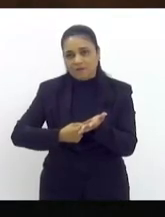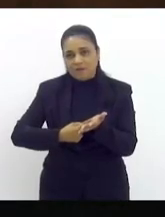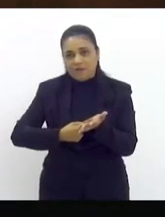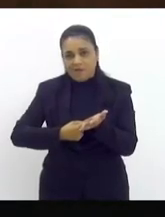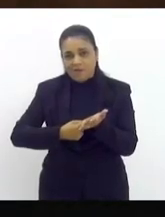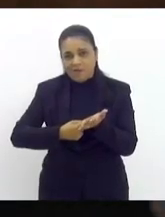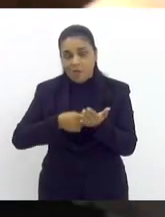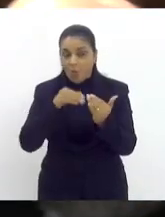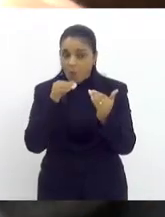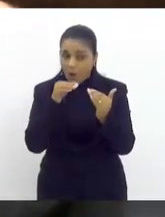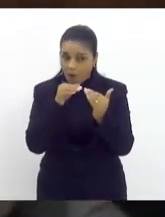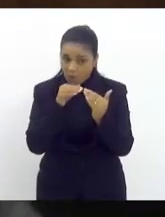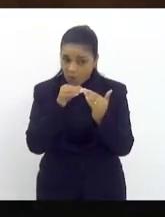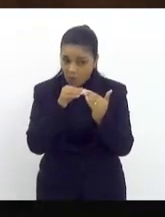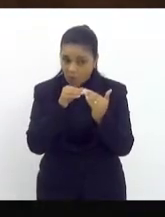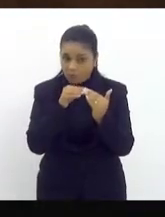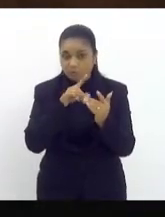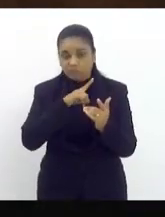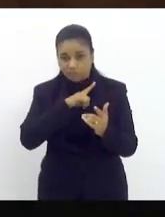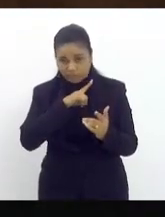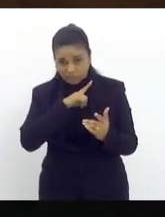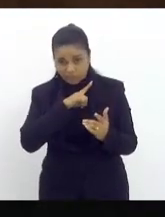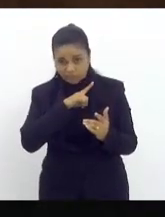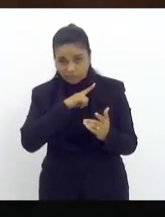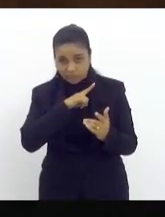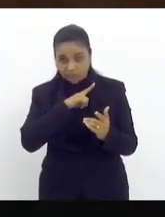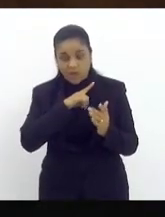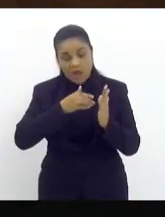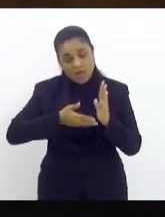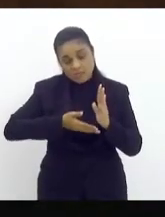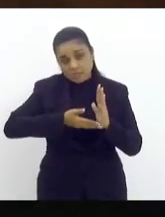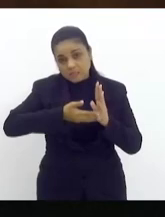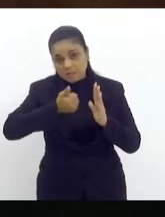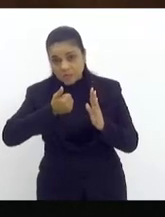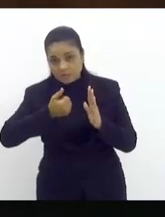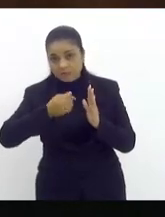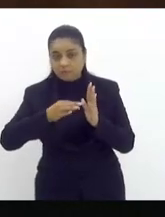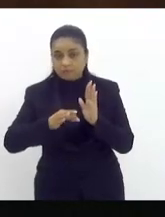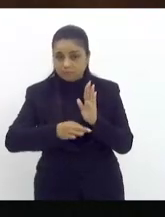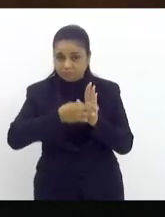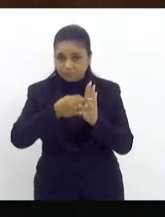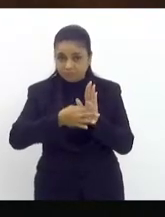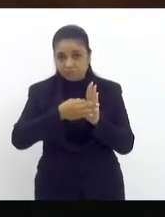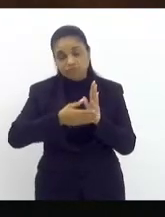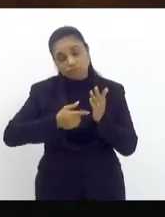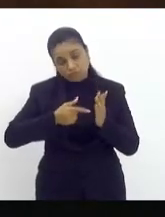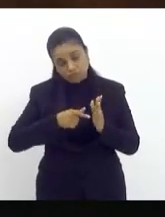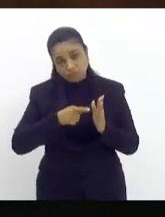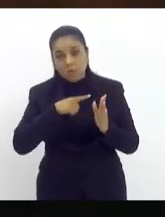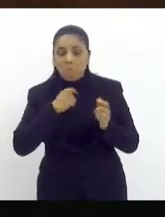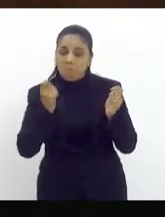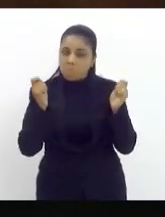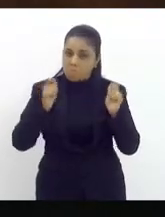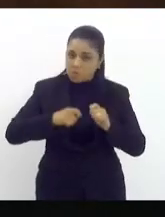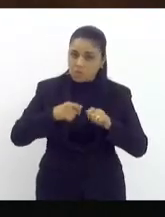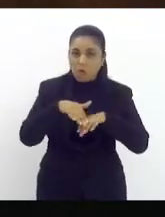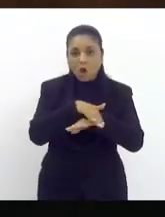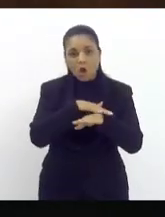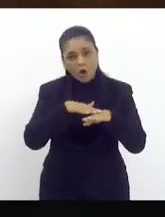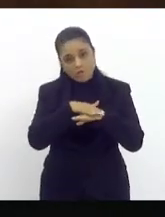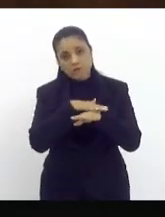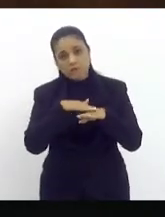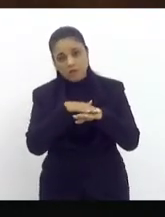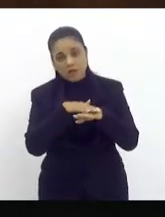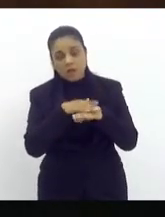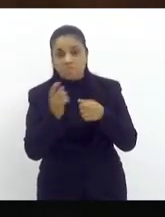acordo houvesse e as outras emendas fossem retiradas, eu até poderia, e a gente conversava isso e fazia